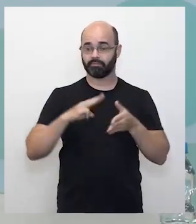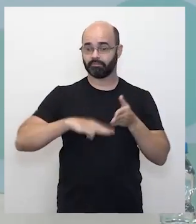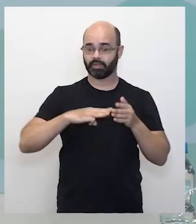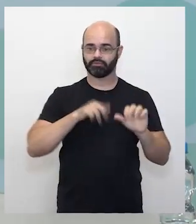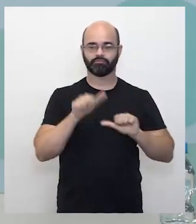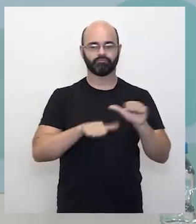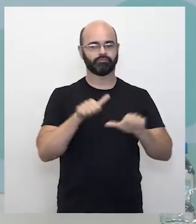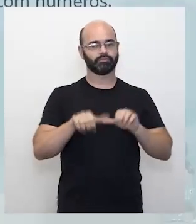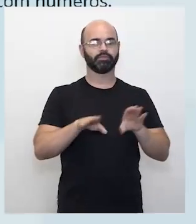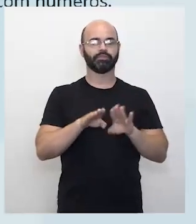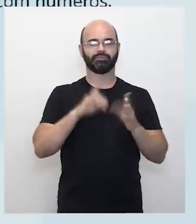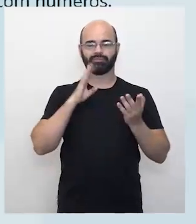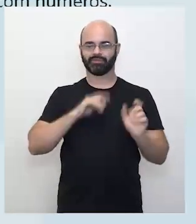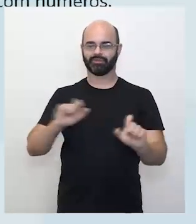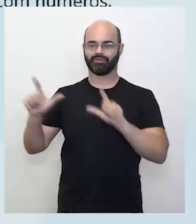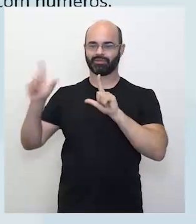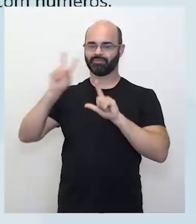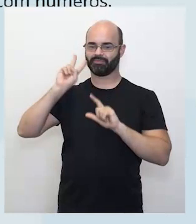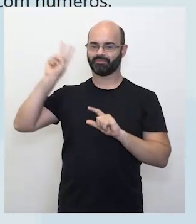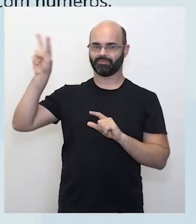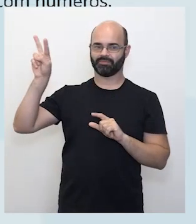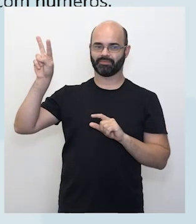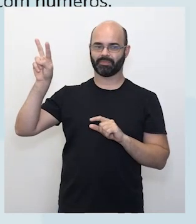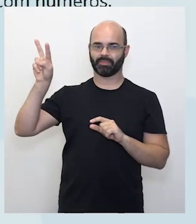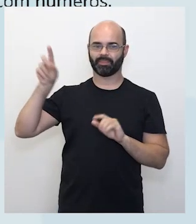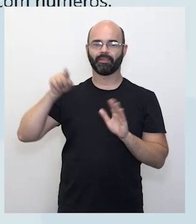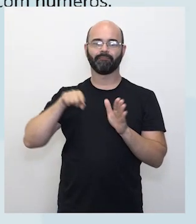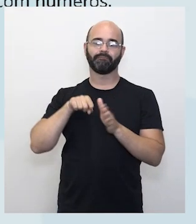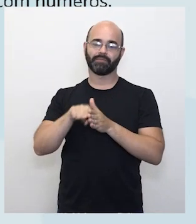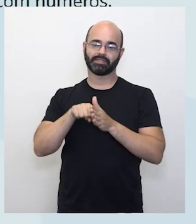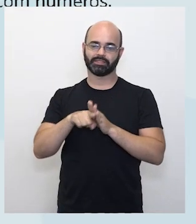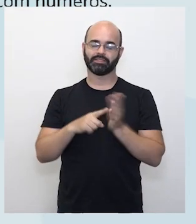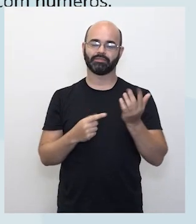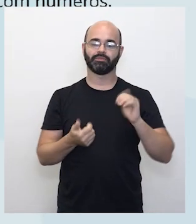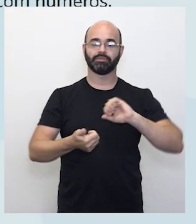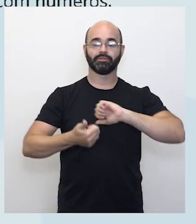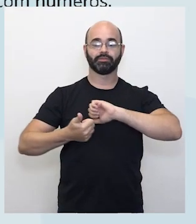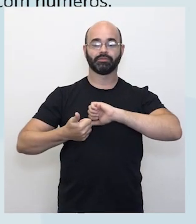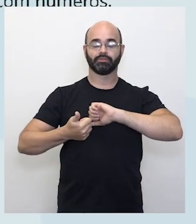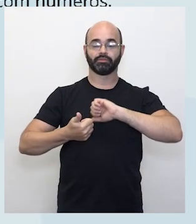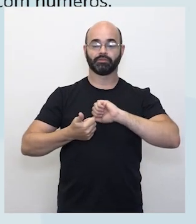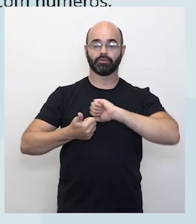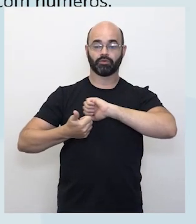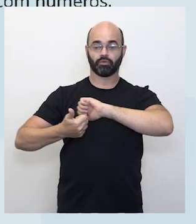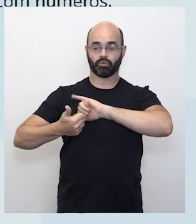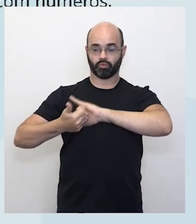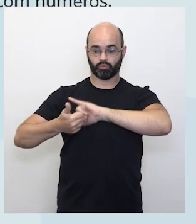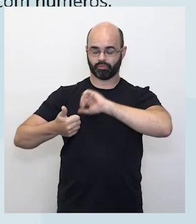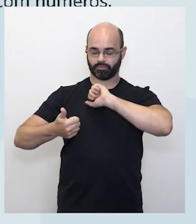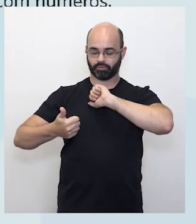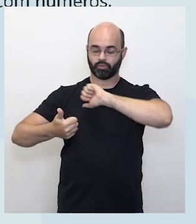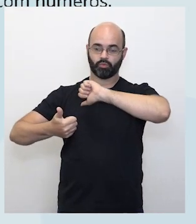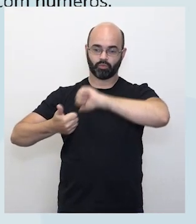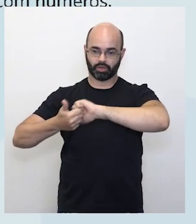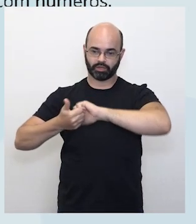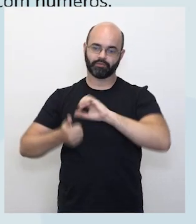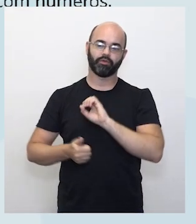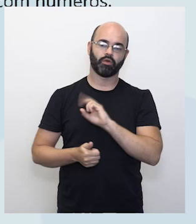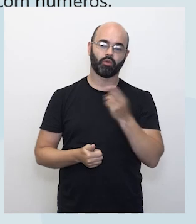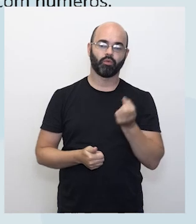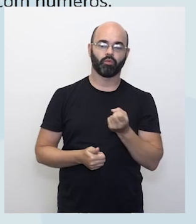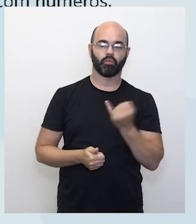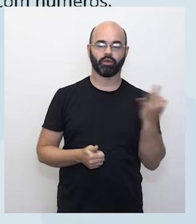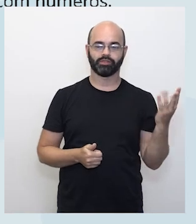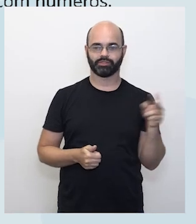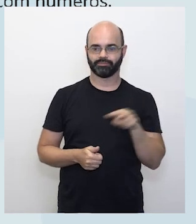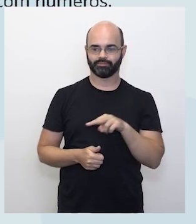Então vai aparecer aí na tela para vocês que as pesquisas podem ser qualitativas ou quantitativas, né? Então a gente tem